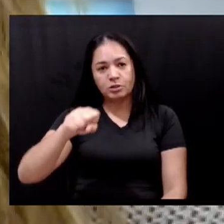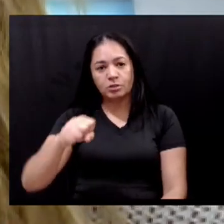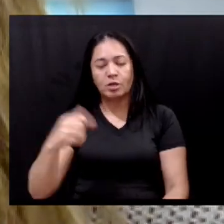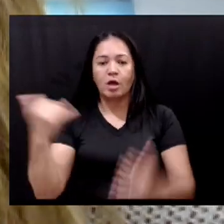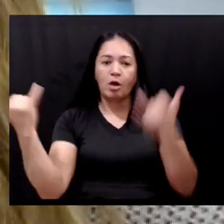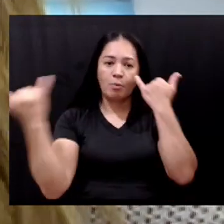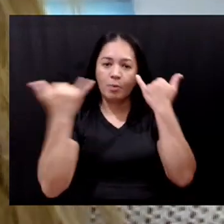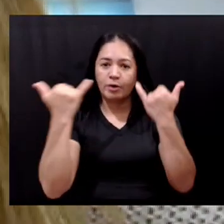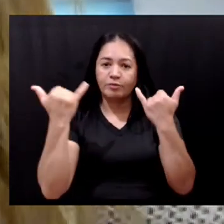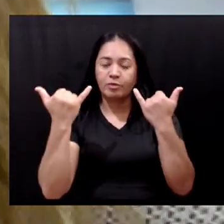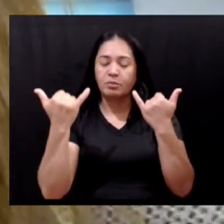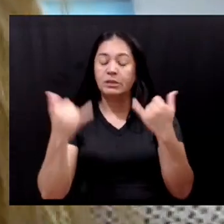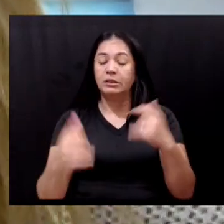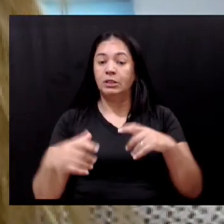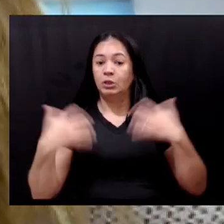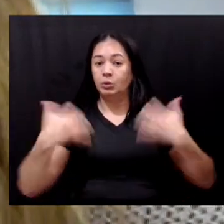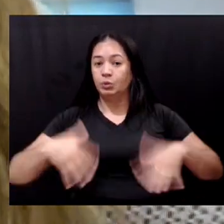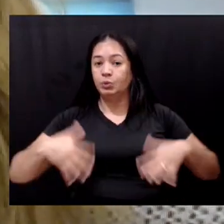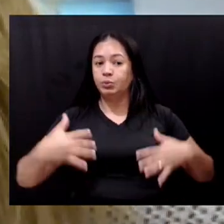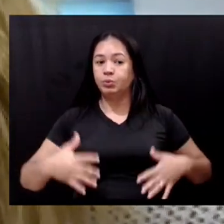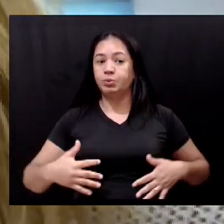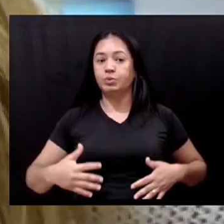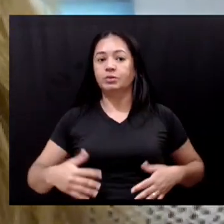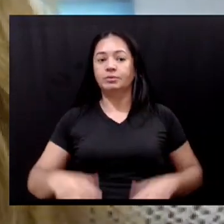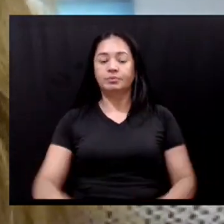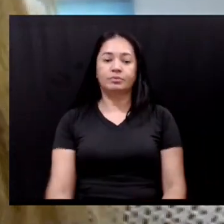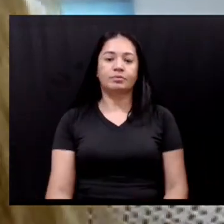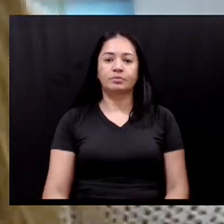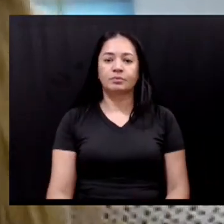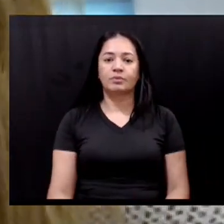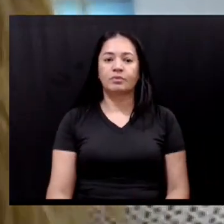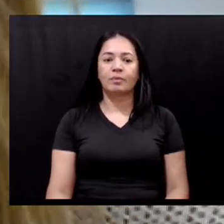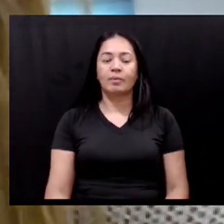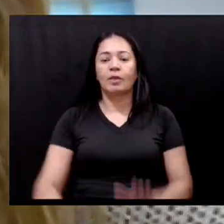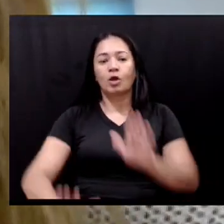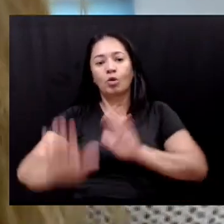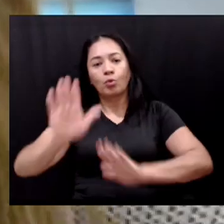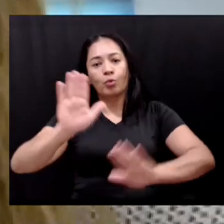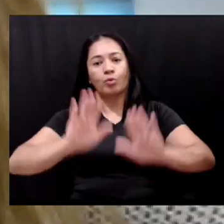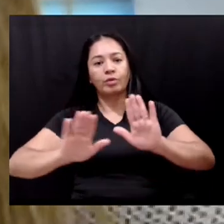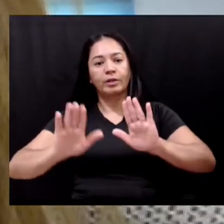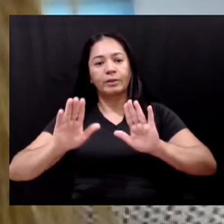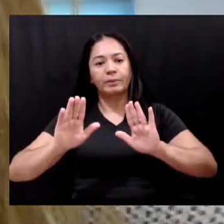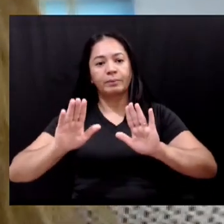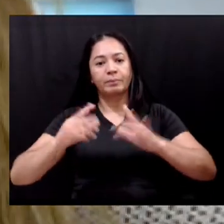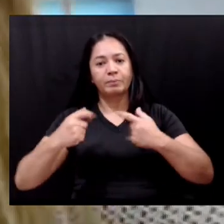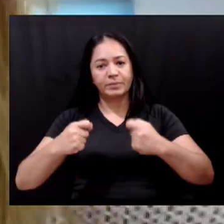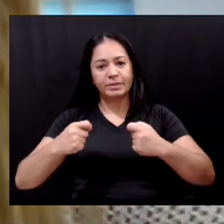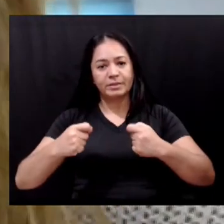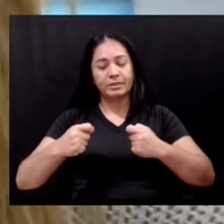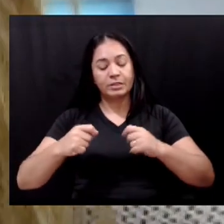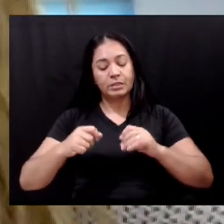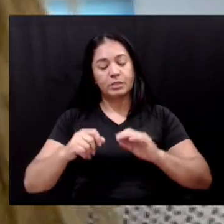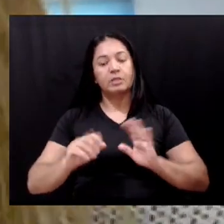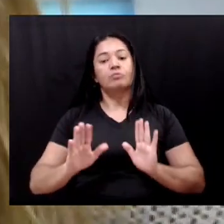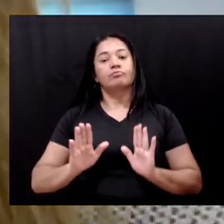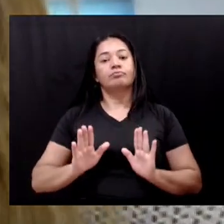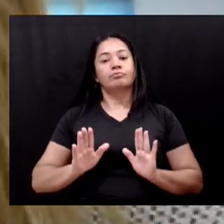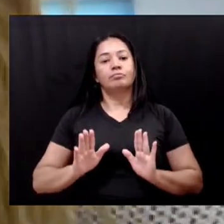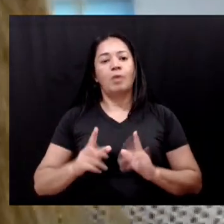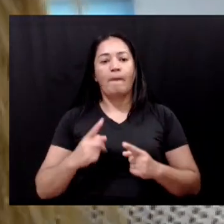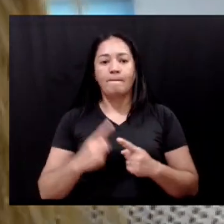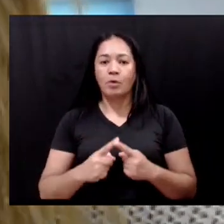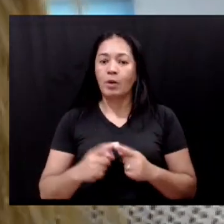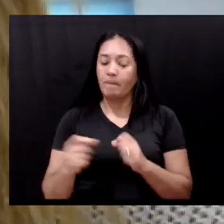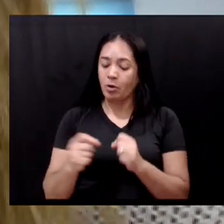alarmante, e eu acho que esse dado ele não pode, a gente precisa contê-lo, porque senão ele ainda pode aumentar de